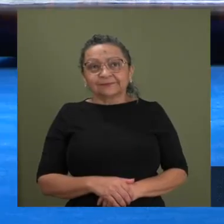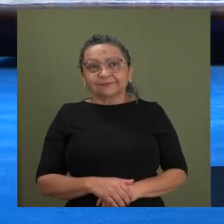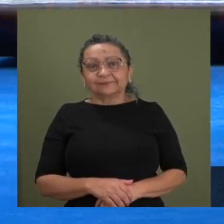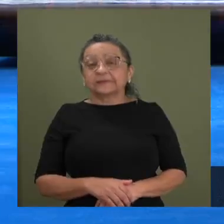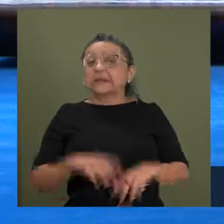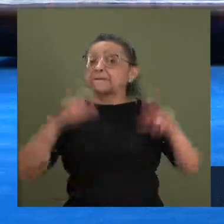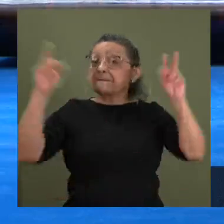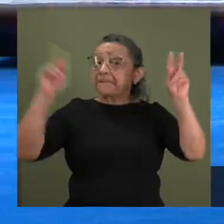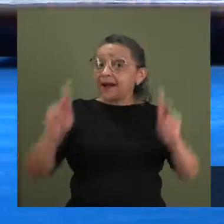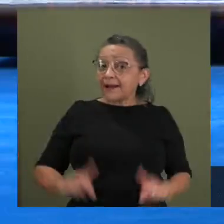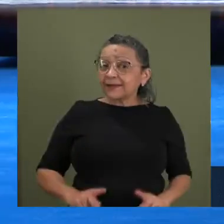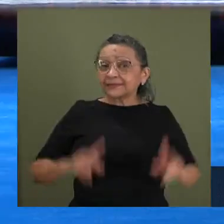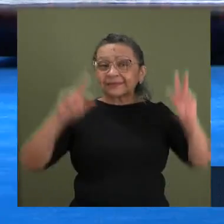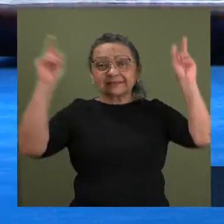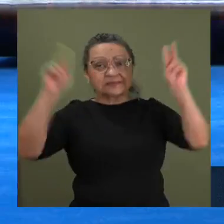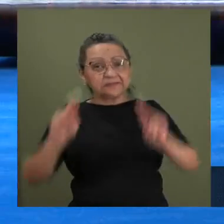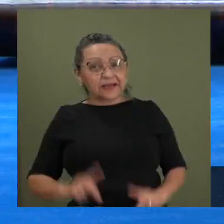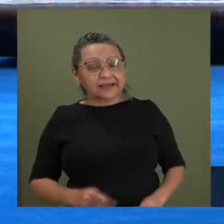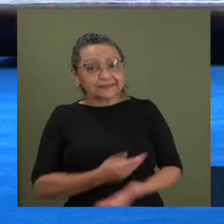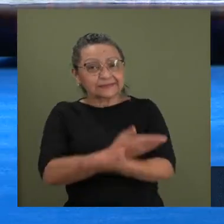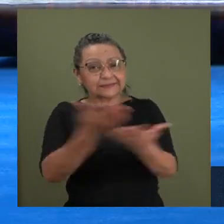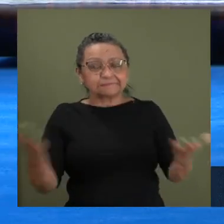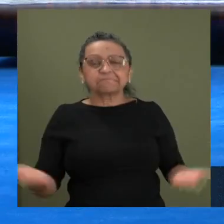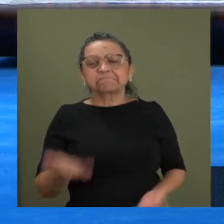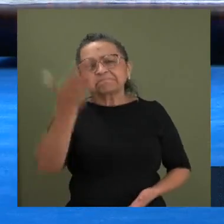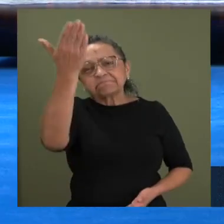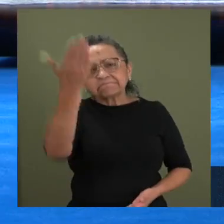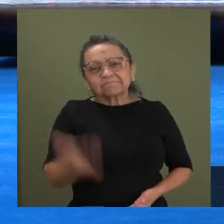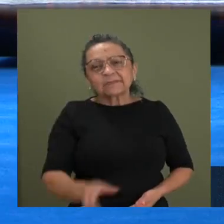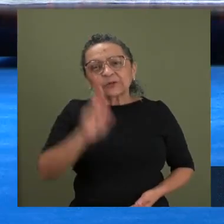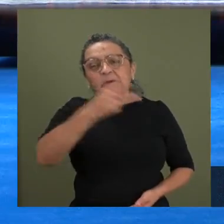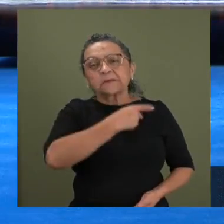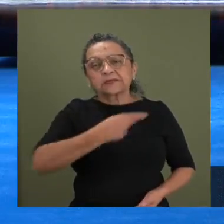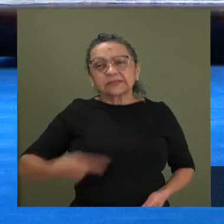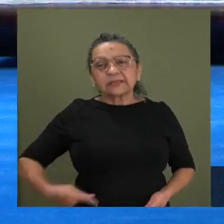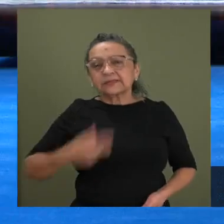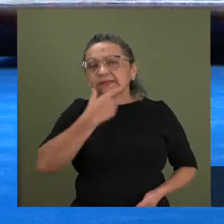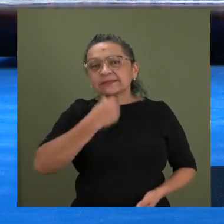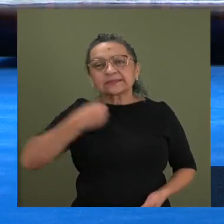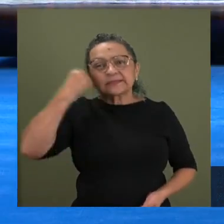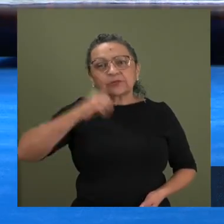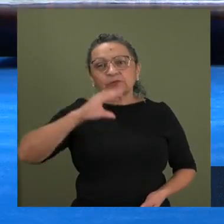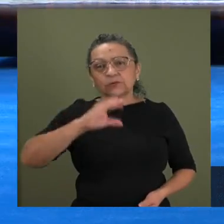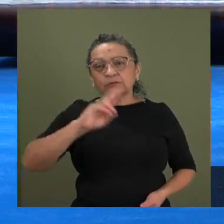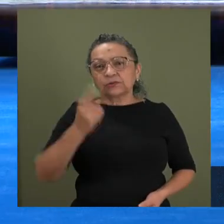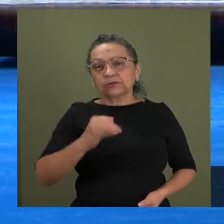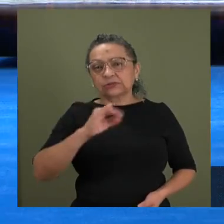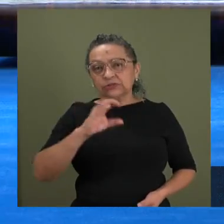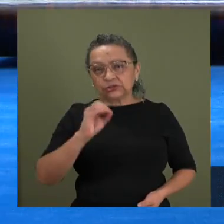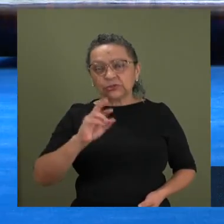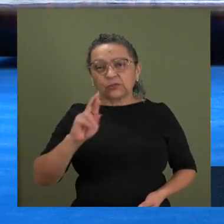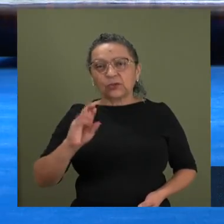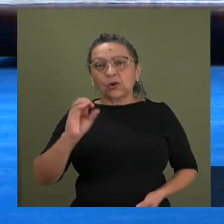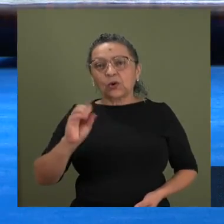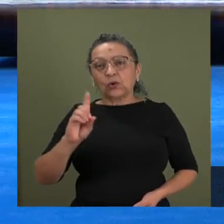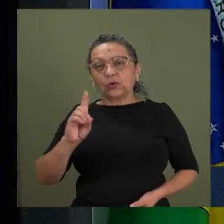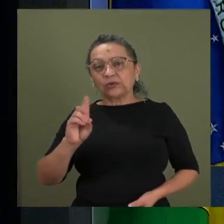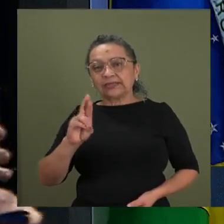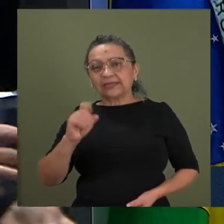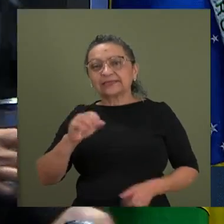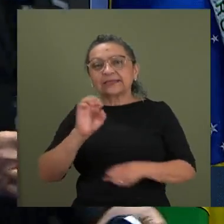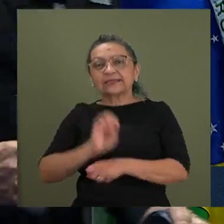Paz e bem, senhor presidente, senador Chico Rodrigues, do estado de